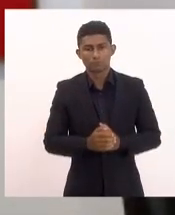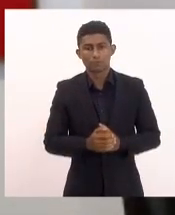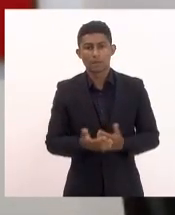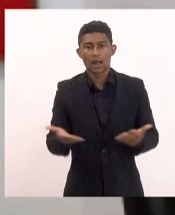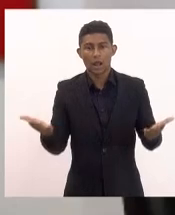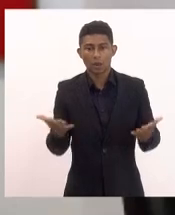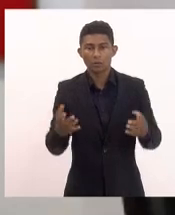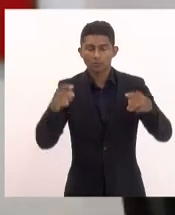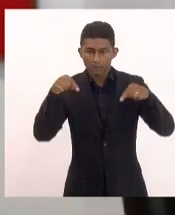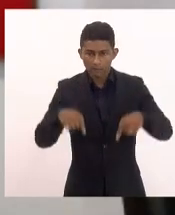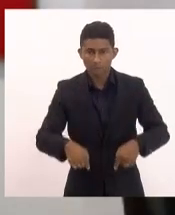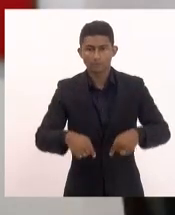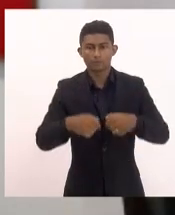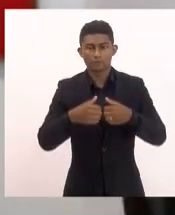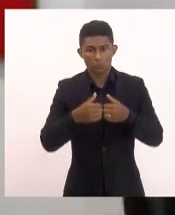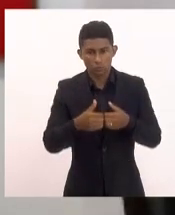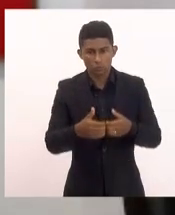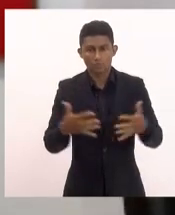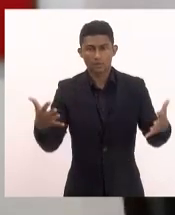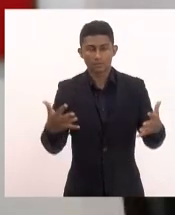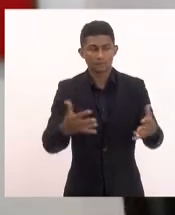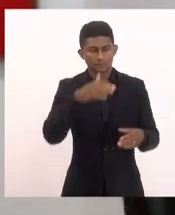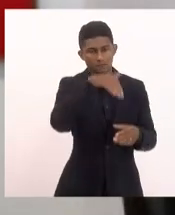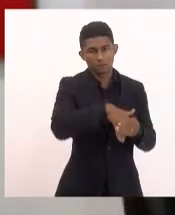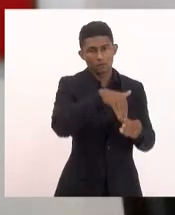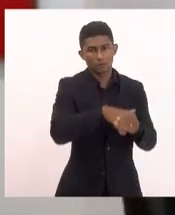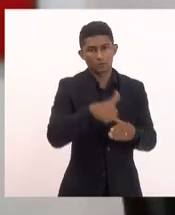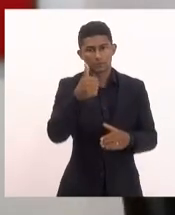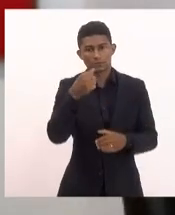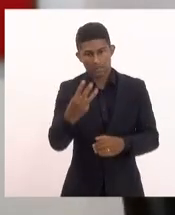iniciando aqui a nossa sessão, foram 13 votos a zero.